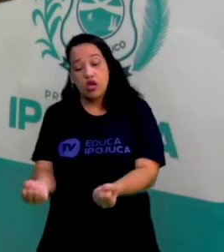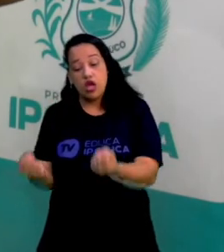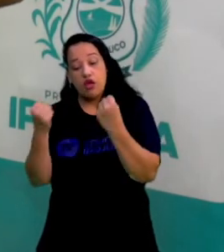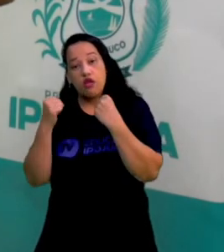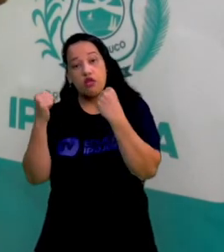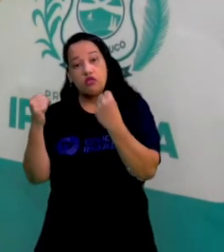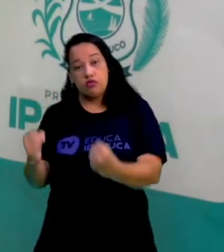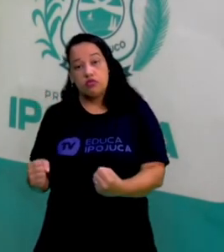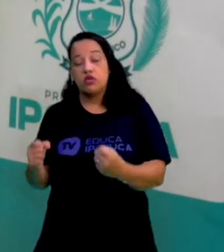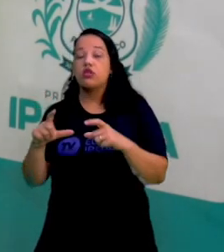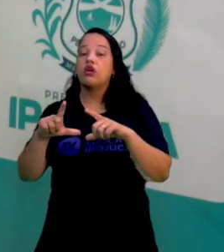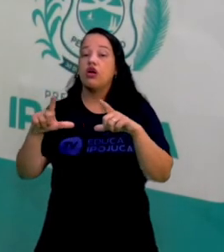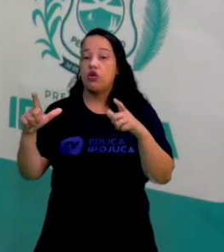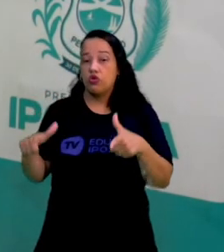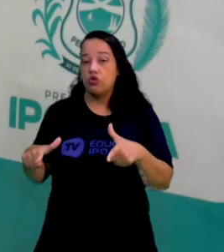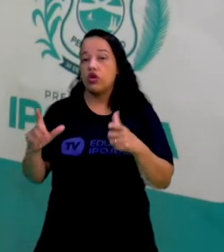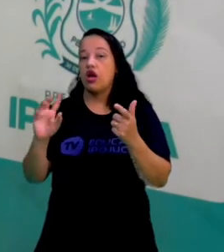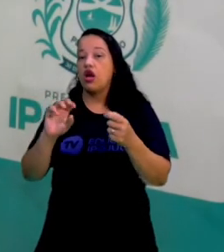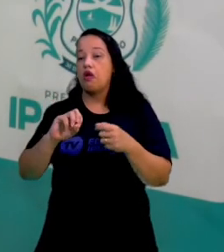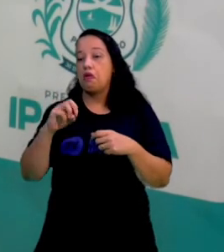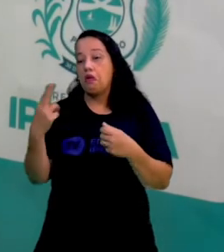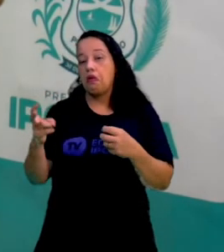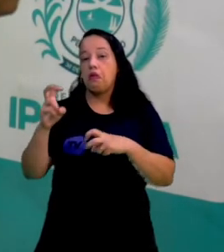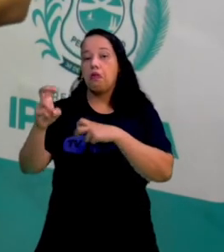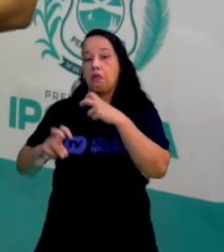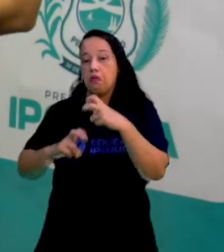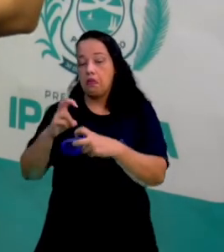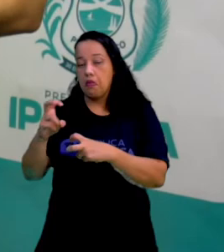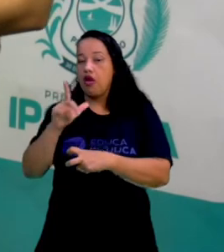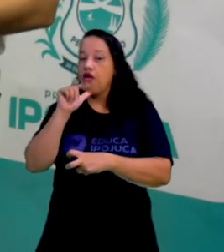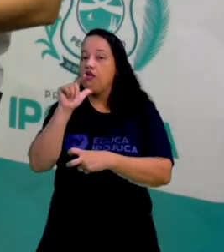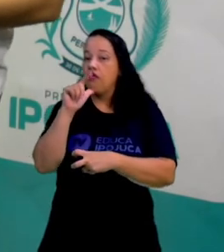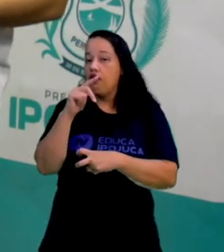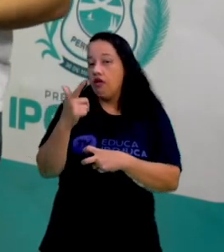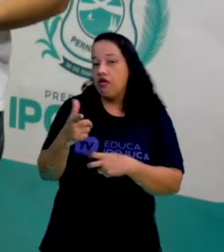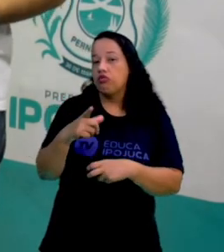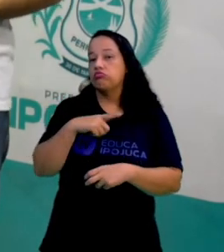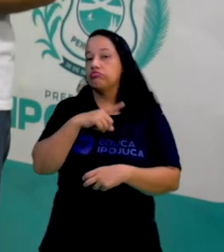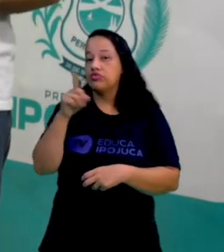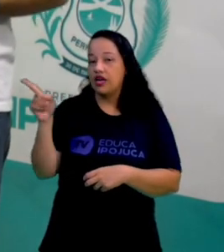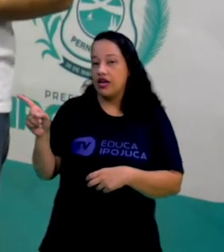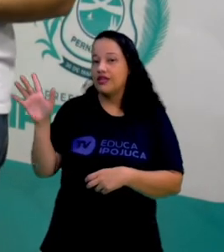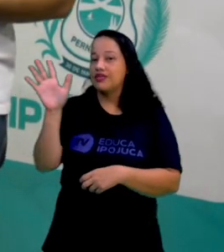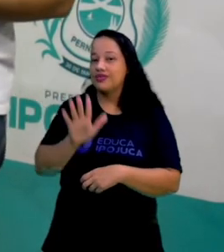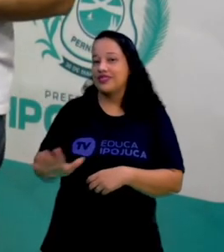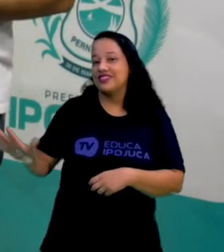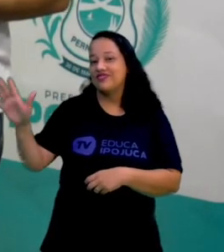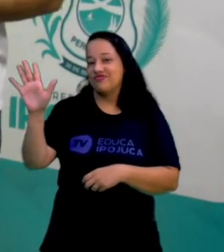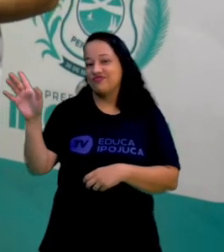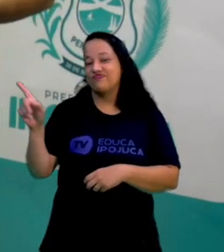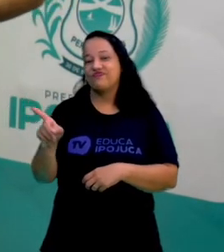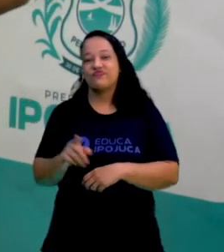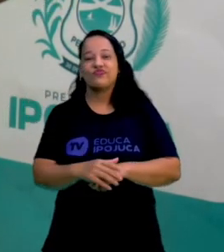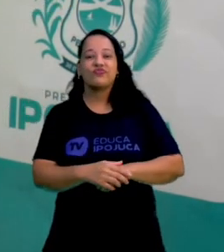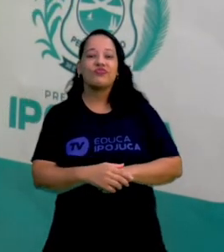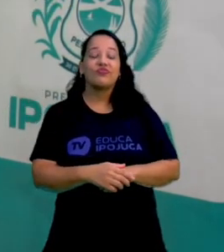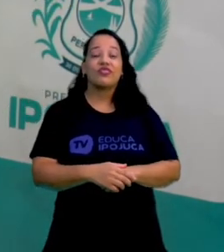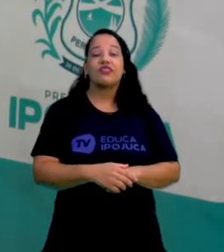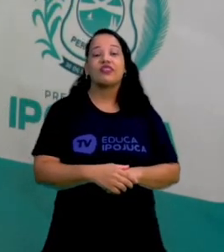ou, por exemplo, em clubes ou parques aquáticos, como a gente vê aqui nessas duas imagens. Bom,